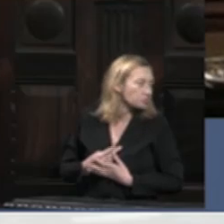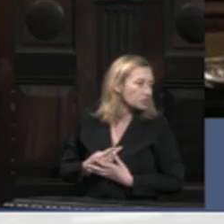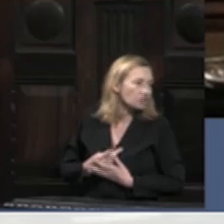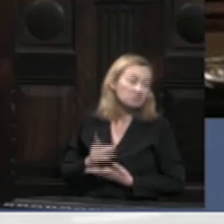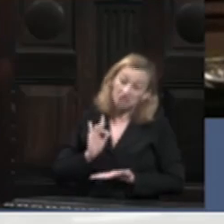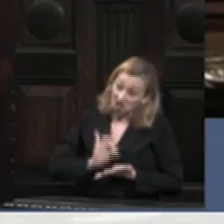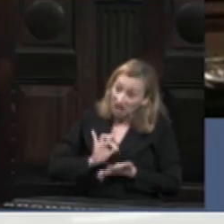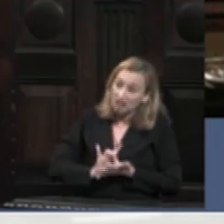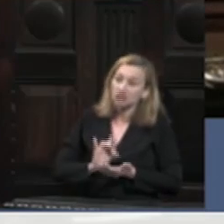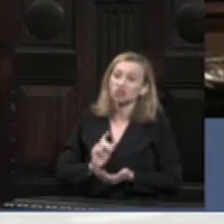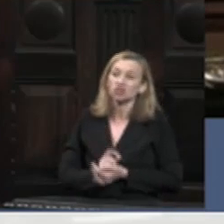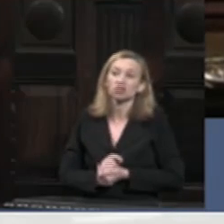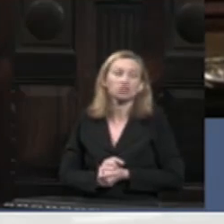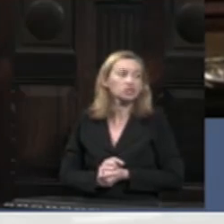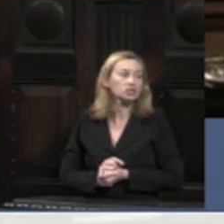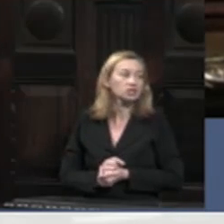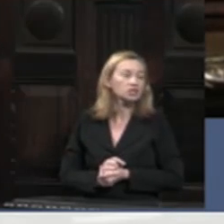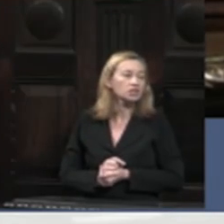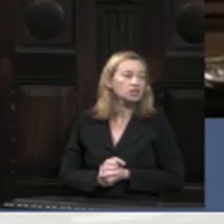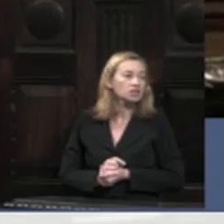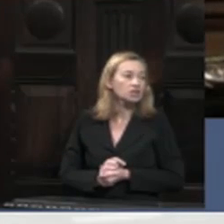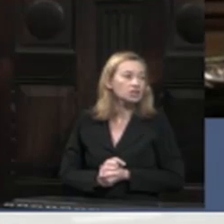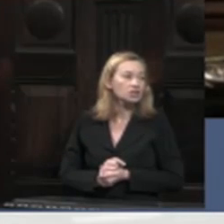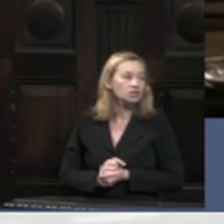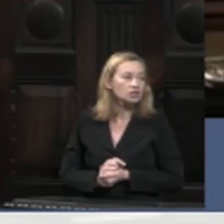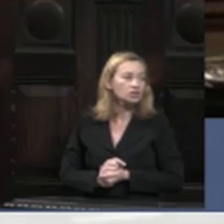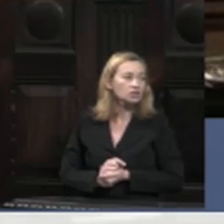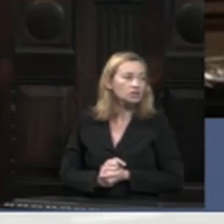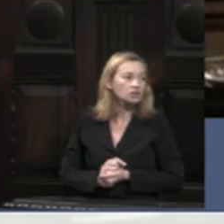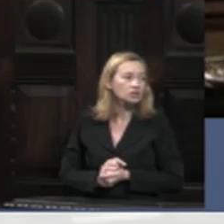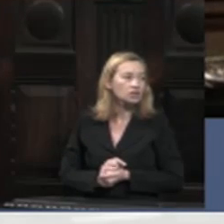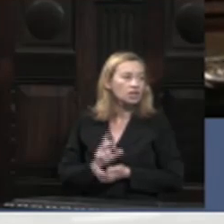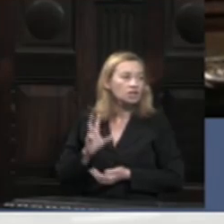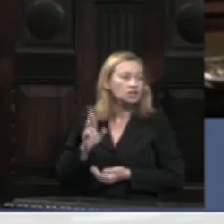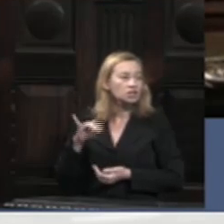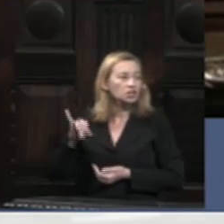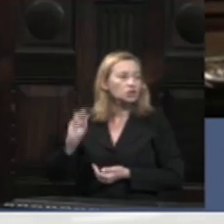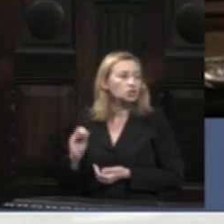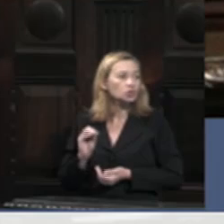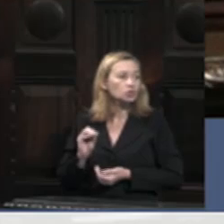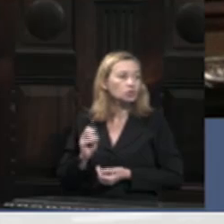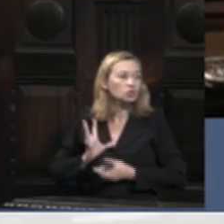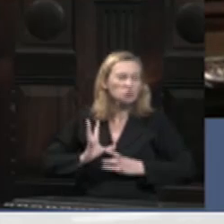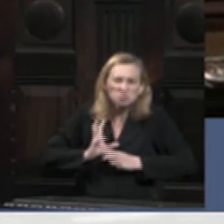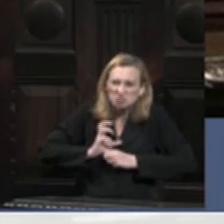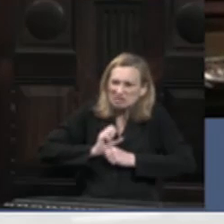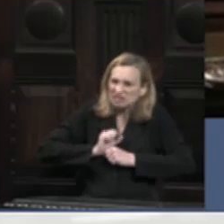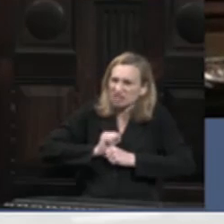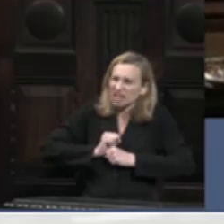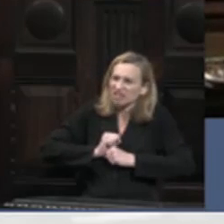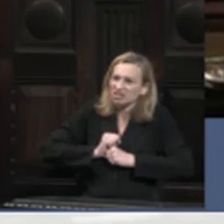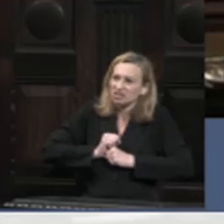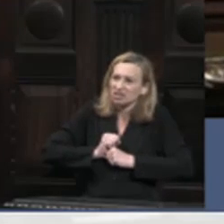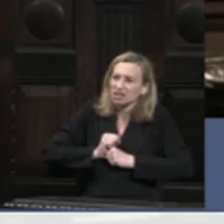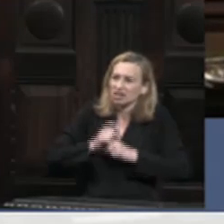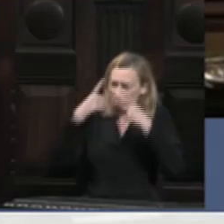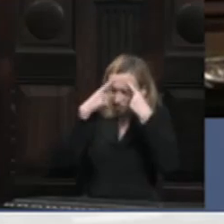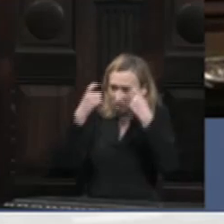componentes de uma nova linguagem política, ou por outra, de uma linguagem que quer se afirmar